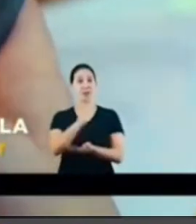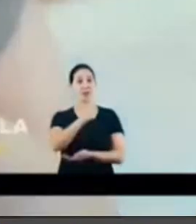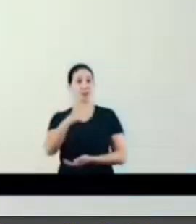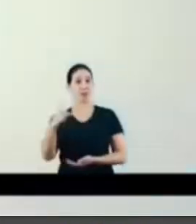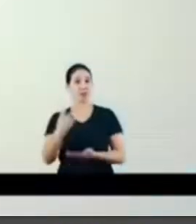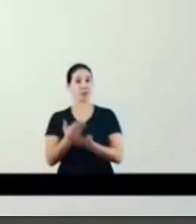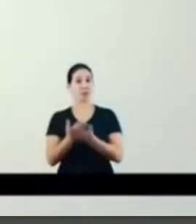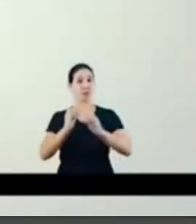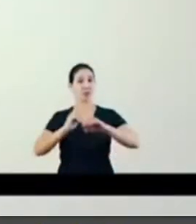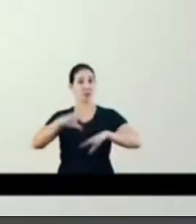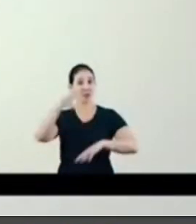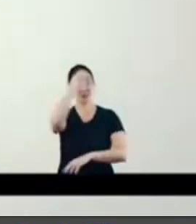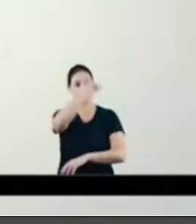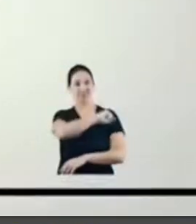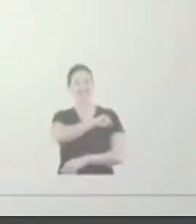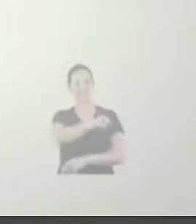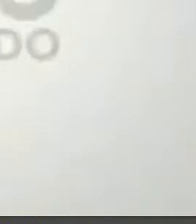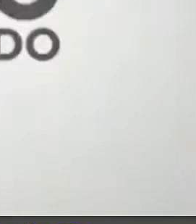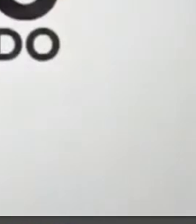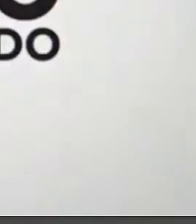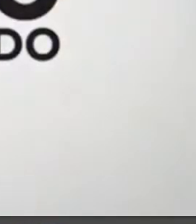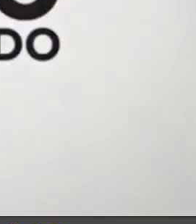aplicativo e estude.